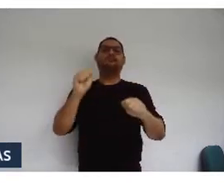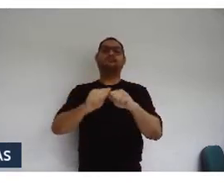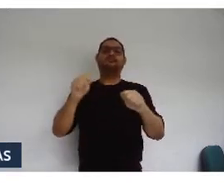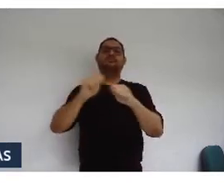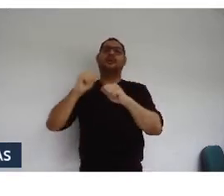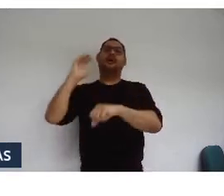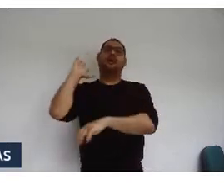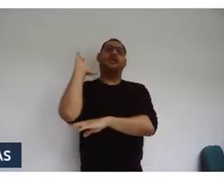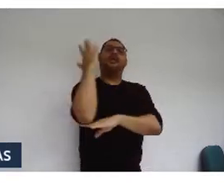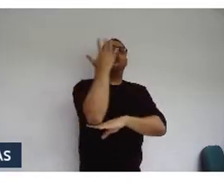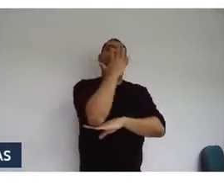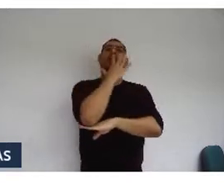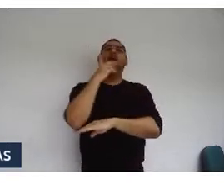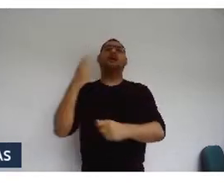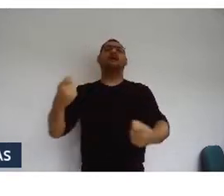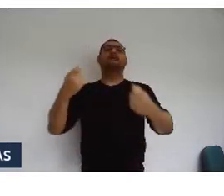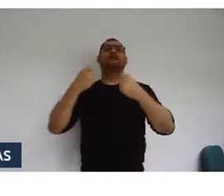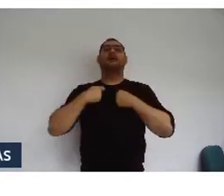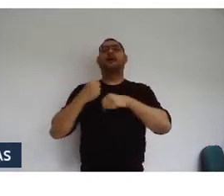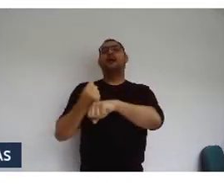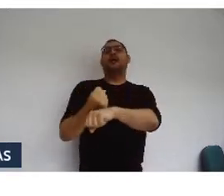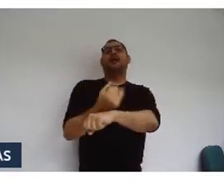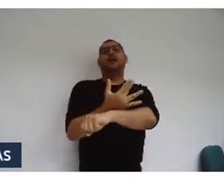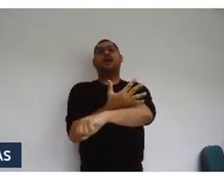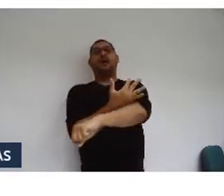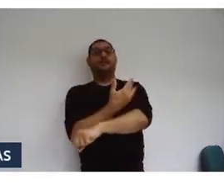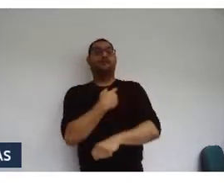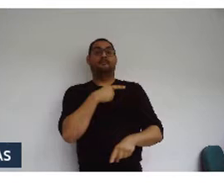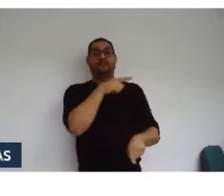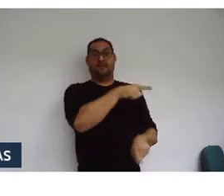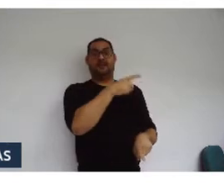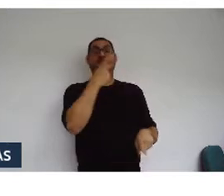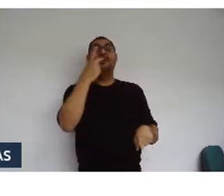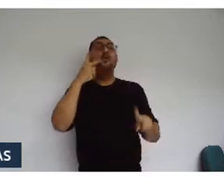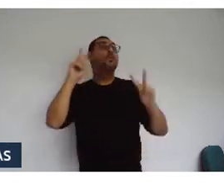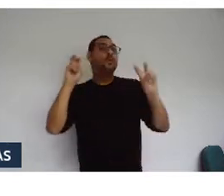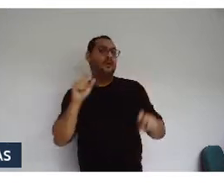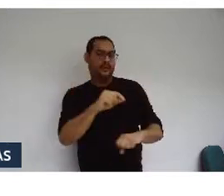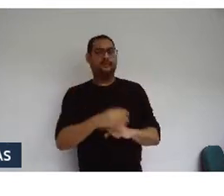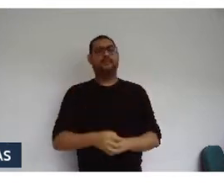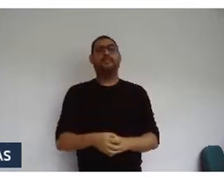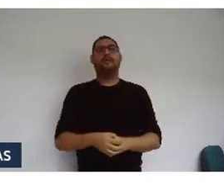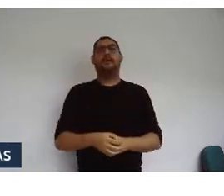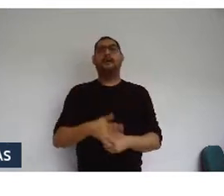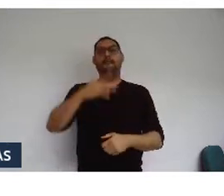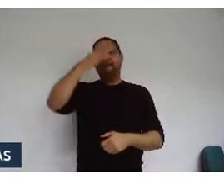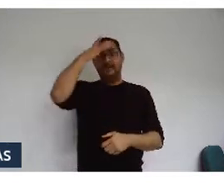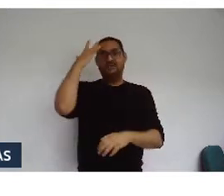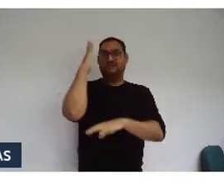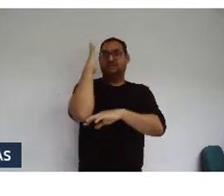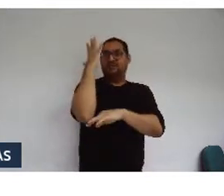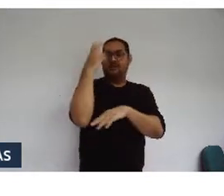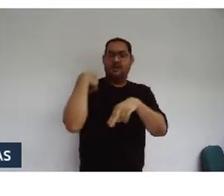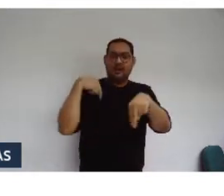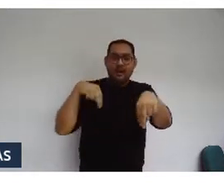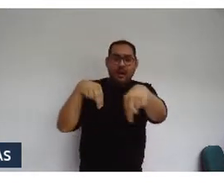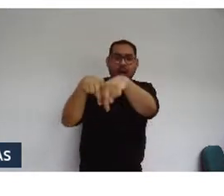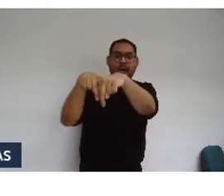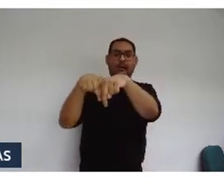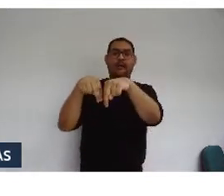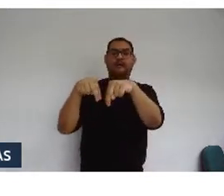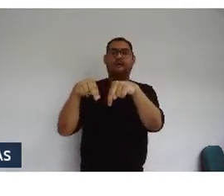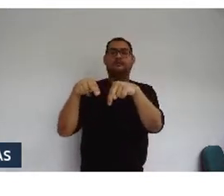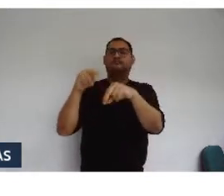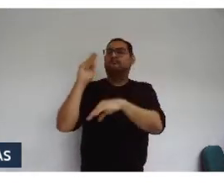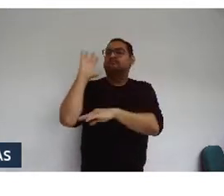meio à natureza. As pessoas, aí fala de João, as pessoas dentro das moitas, essa atração dentro do